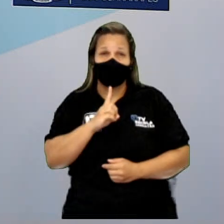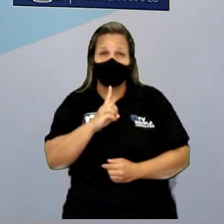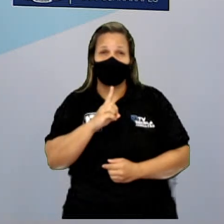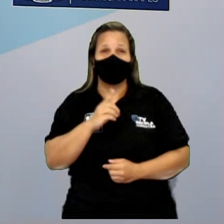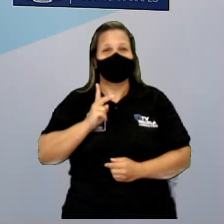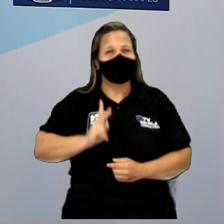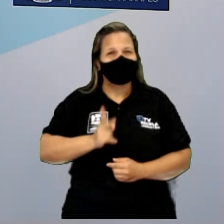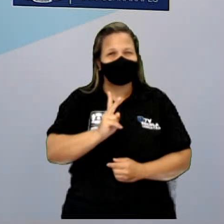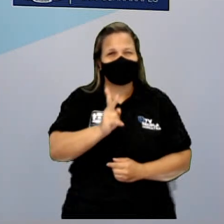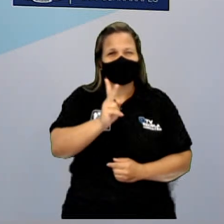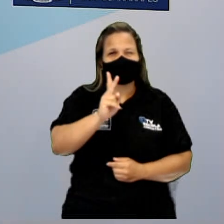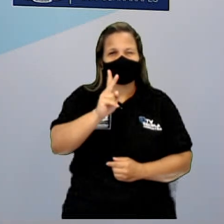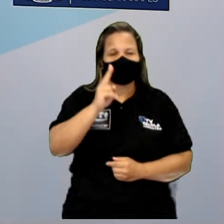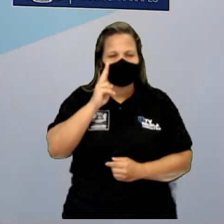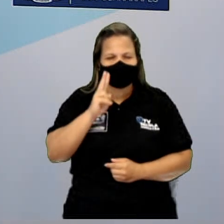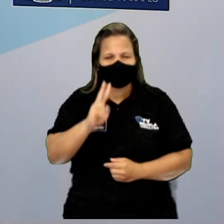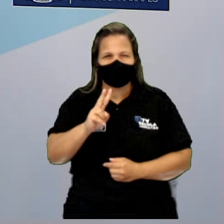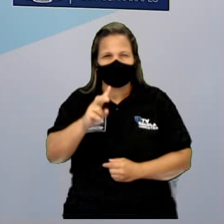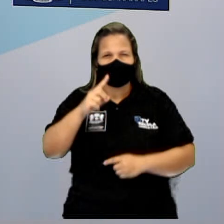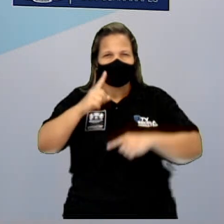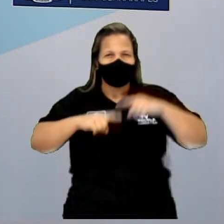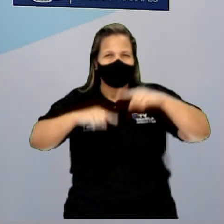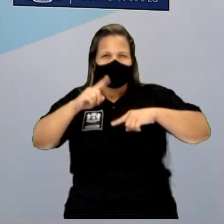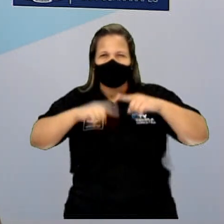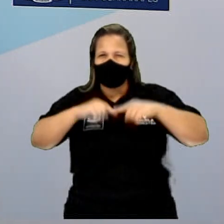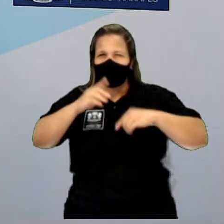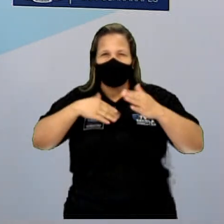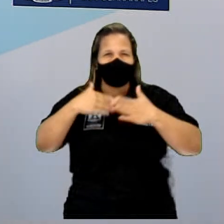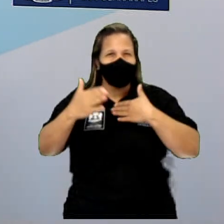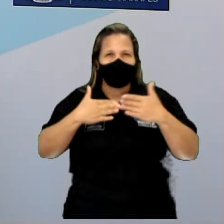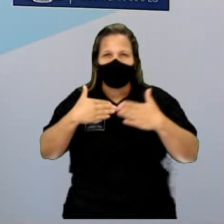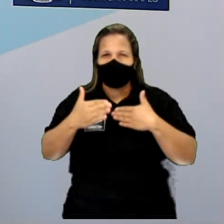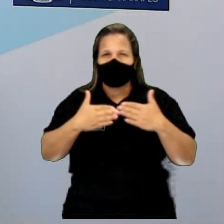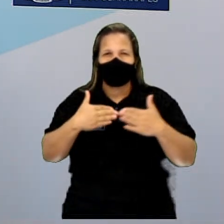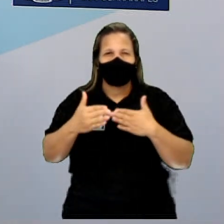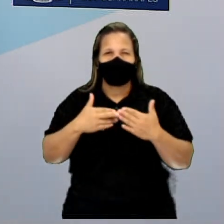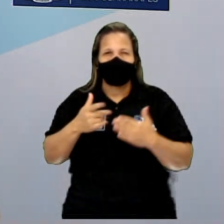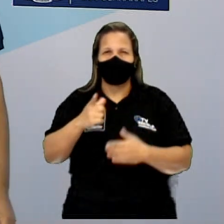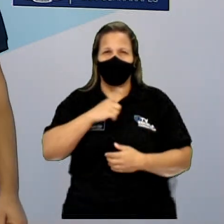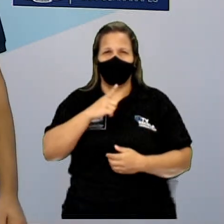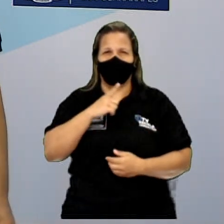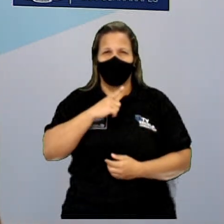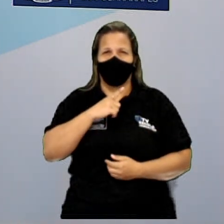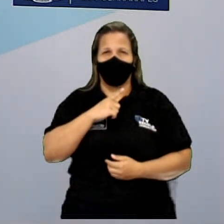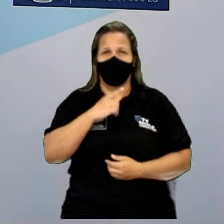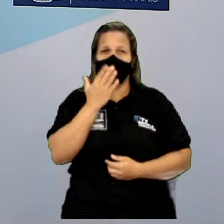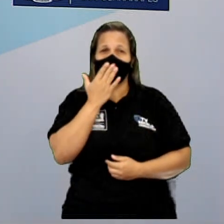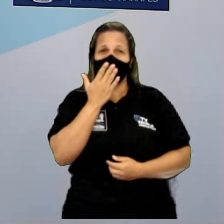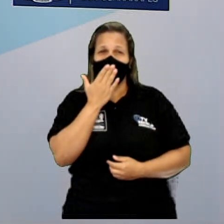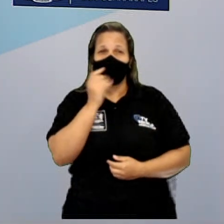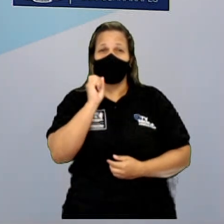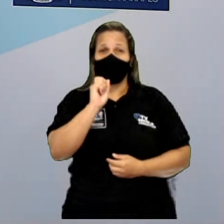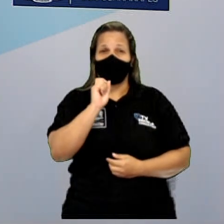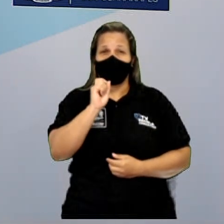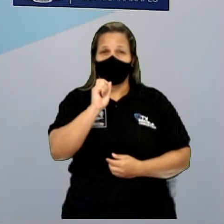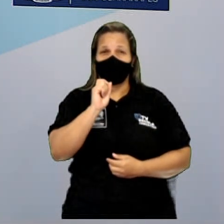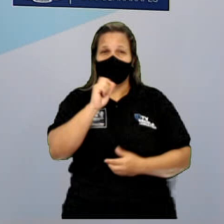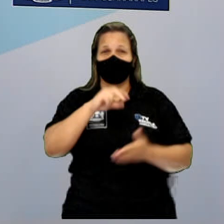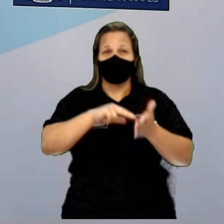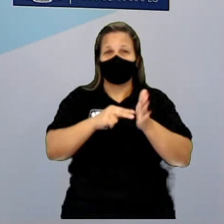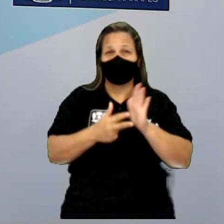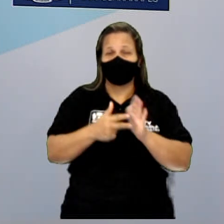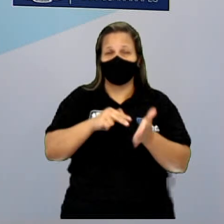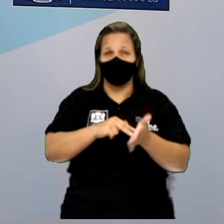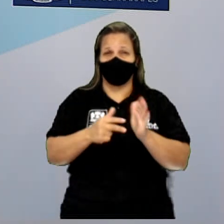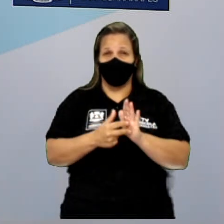para um objeto e ele tem uma certa cor, significa que aquele objeto está absorvendo todas as cores